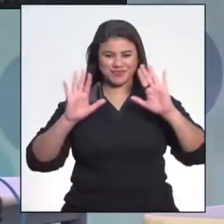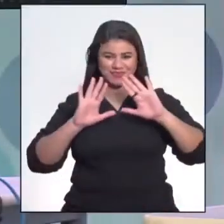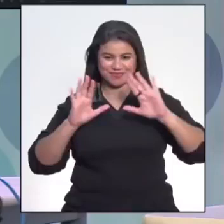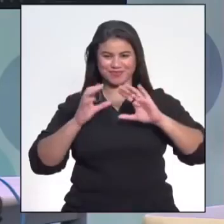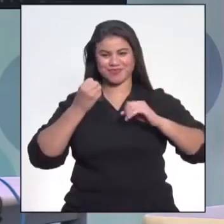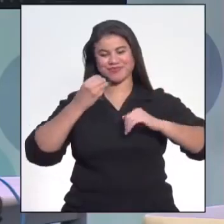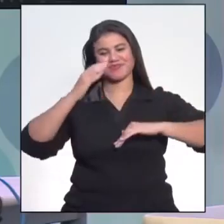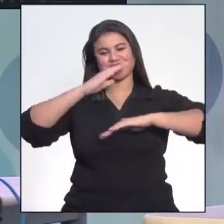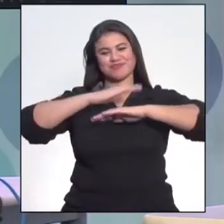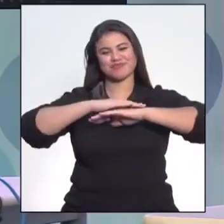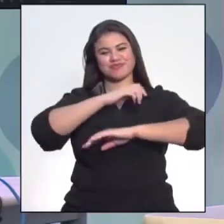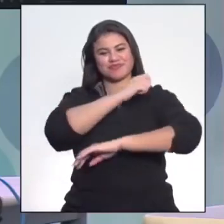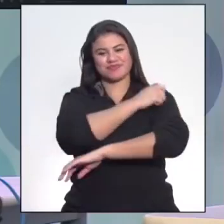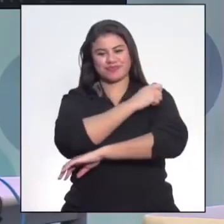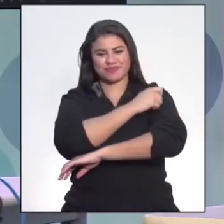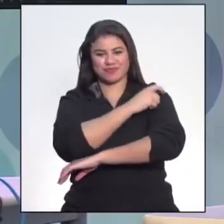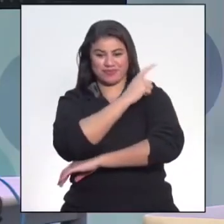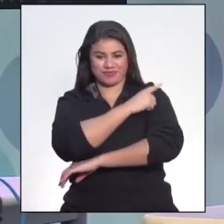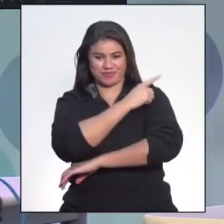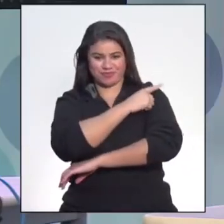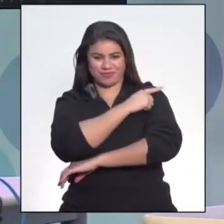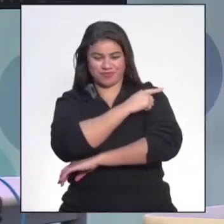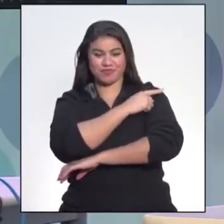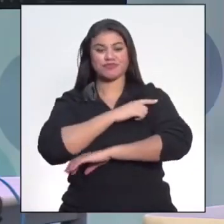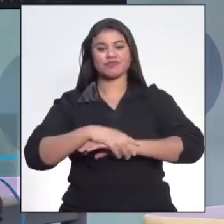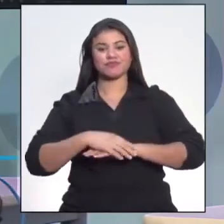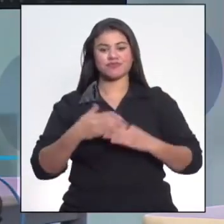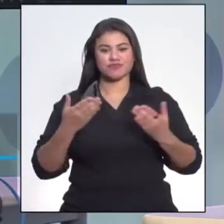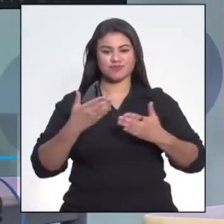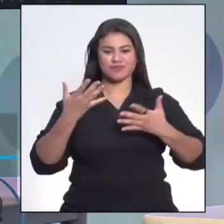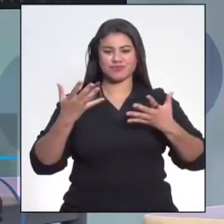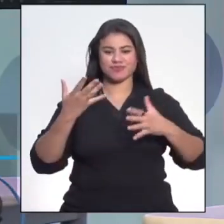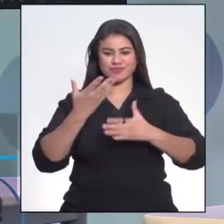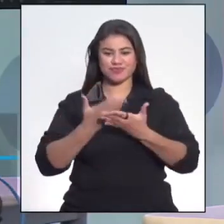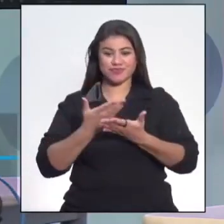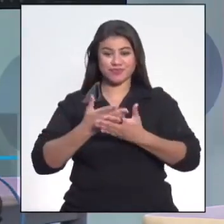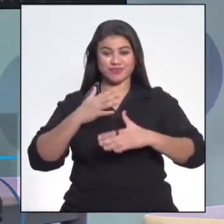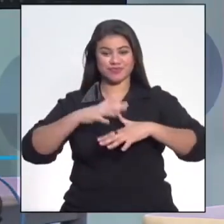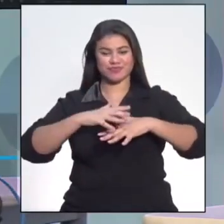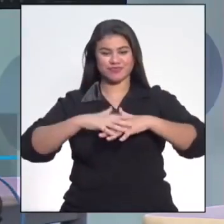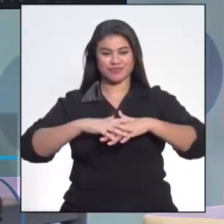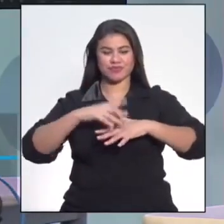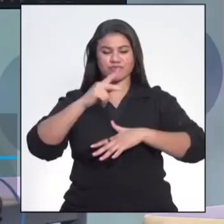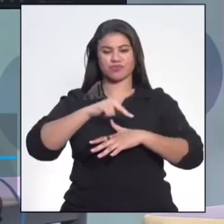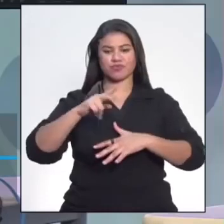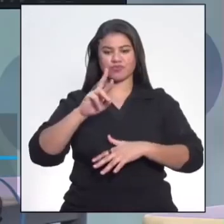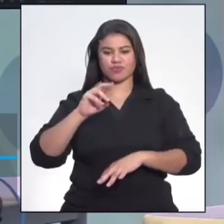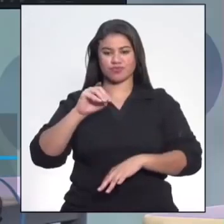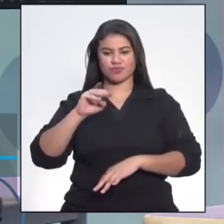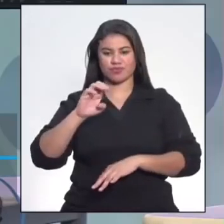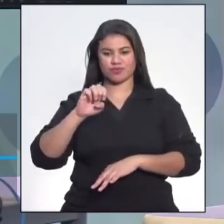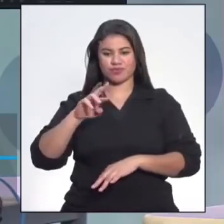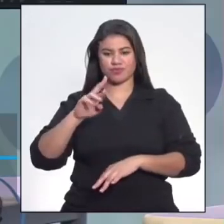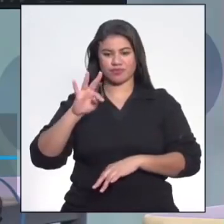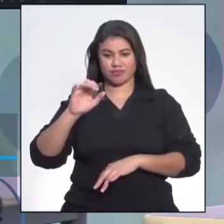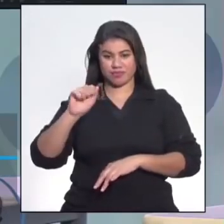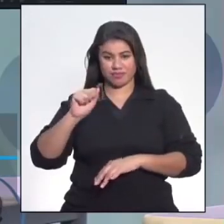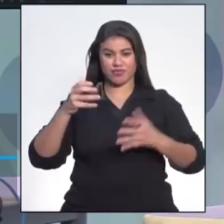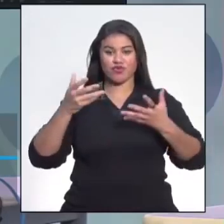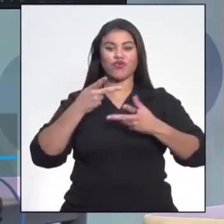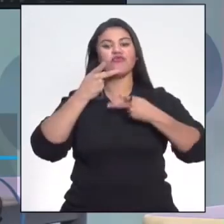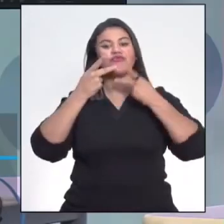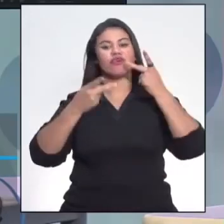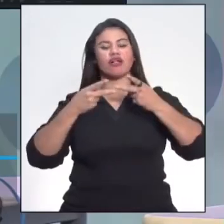Boa tarde, alunos da primeira série do ensino médio. Sejam bem-vindos à aula de matemática. Eu sou a professora Roberta e hoje nós vamos falar